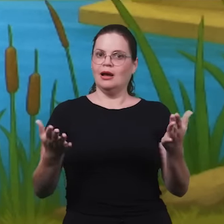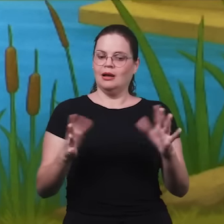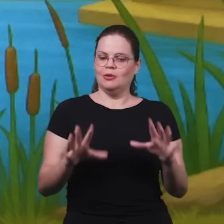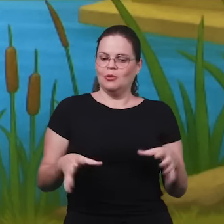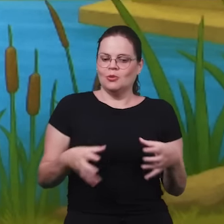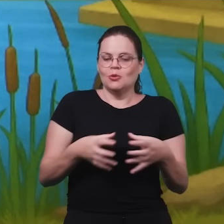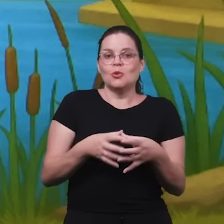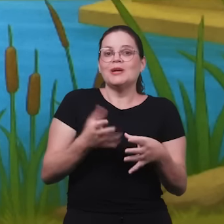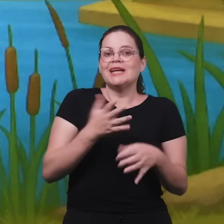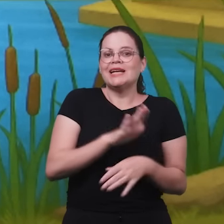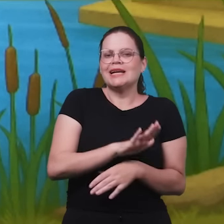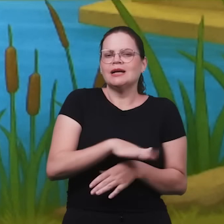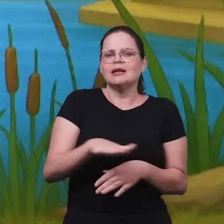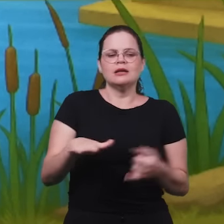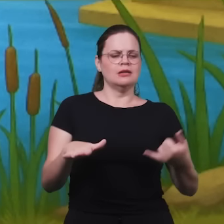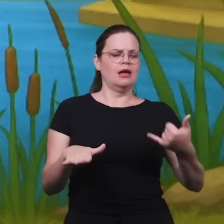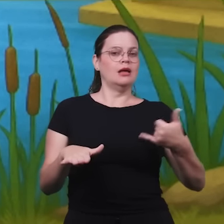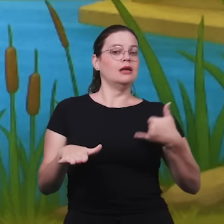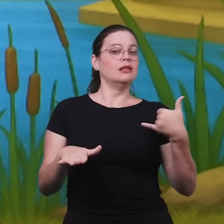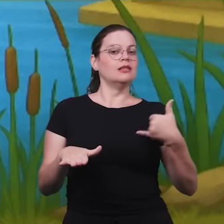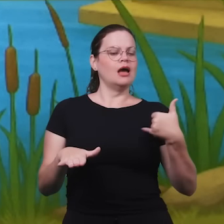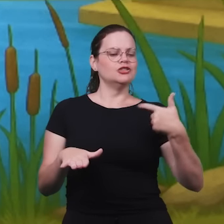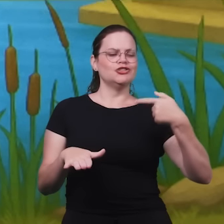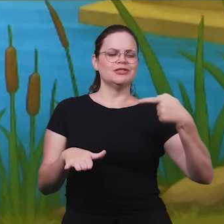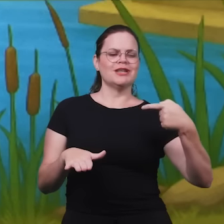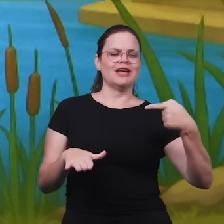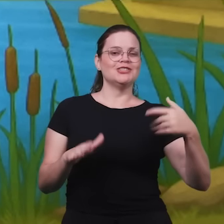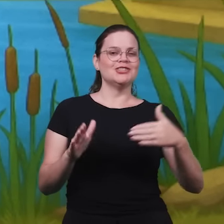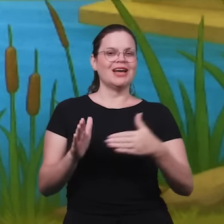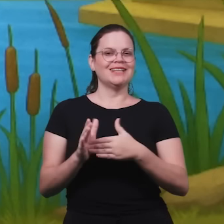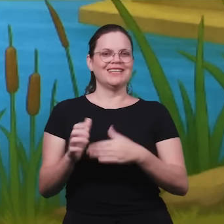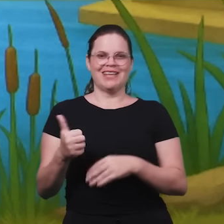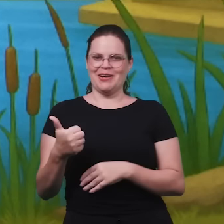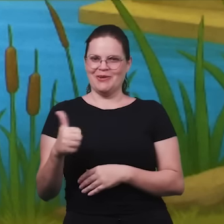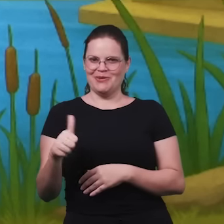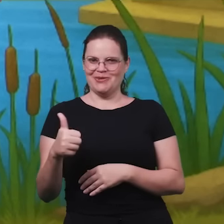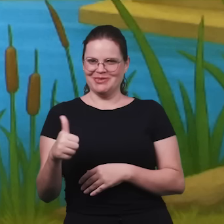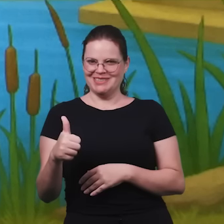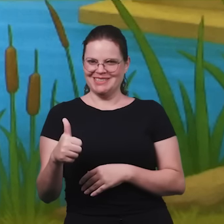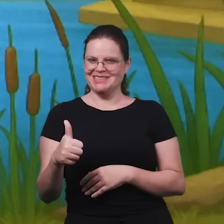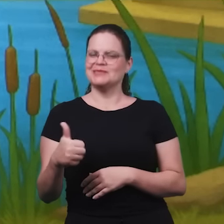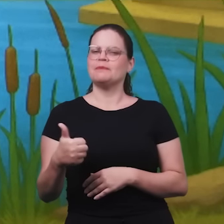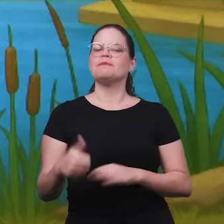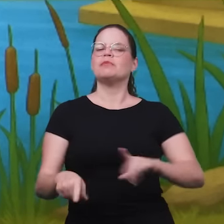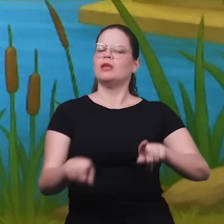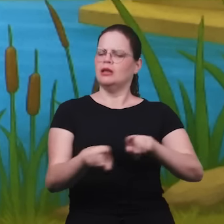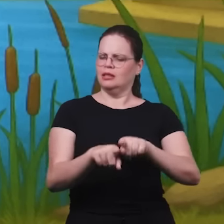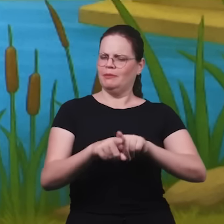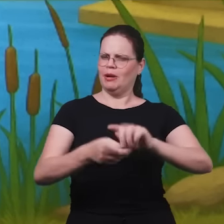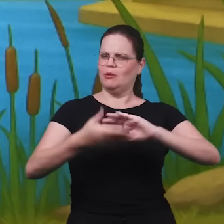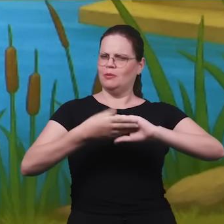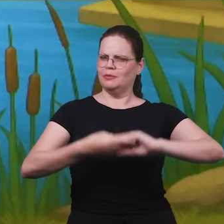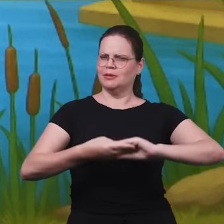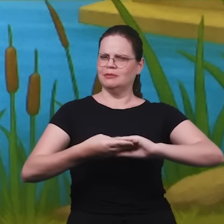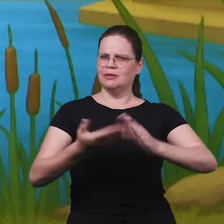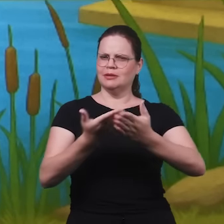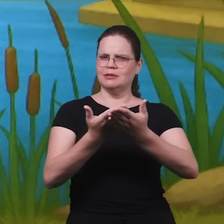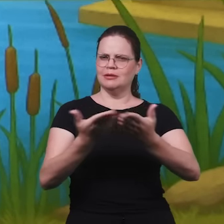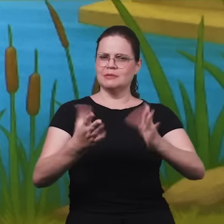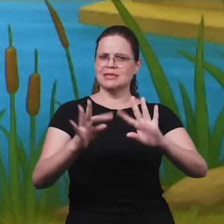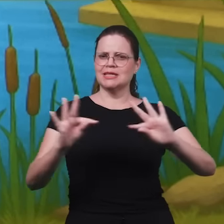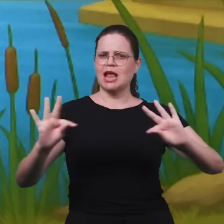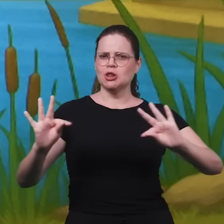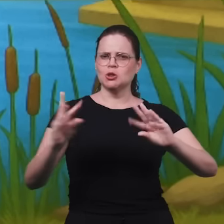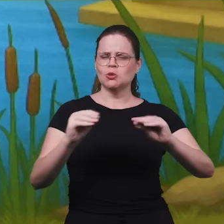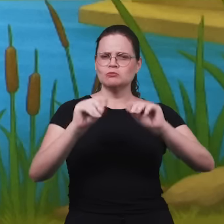é composta por crianças de 7 a 11 anos. Saudamos também todos que receberam o link